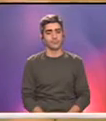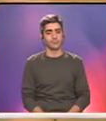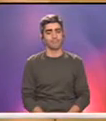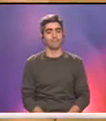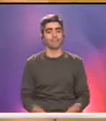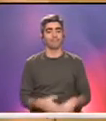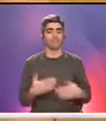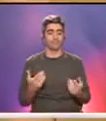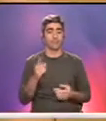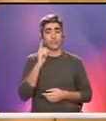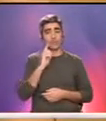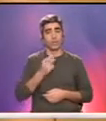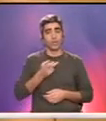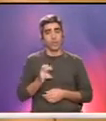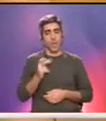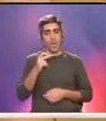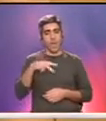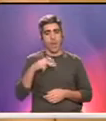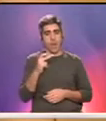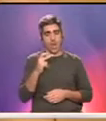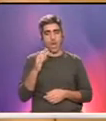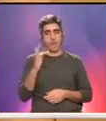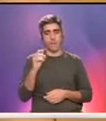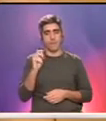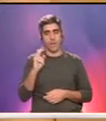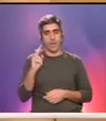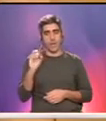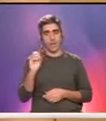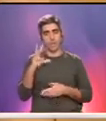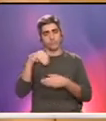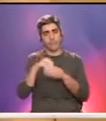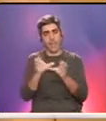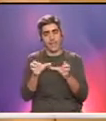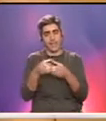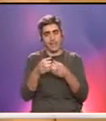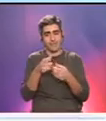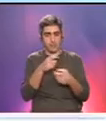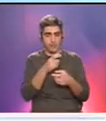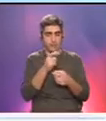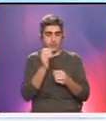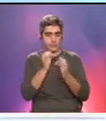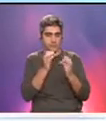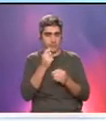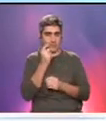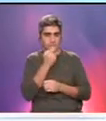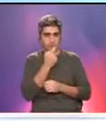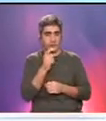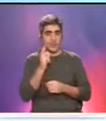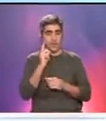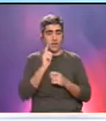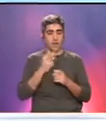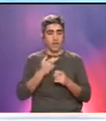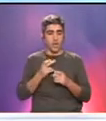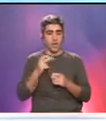Temos aqui a doutora Ana Ferro, portanto é um dos elementos da equipa do Dr. Paulo Maló, é maravilhosa. Dizia a doutora Ana Ferro em relação, portanto,